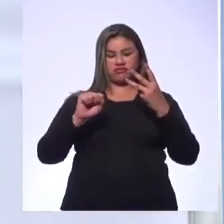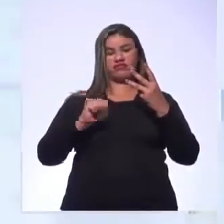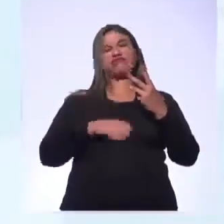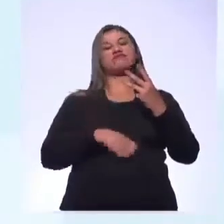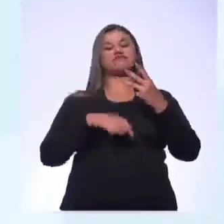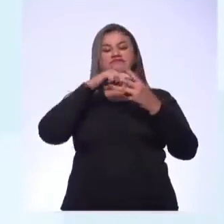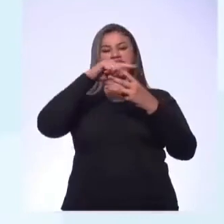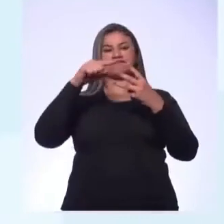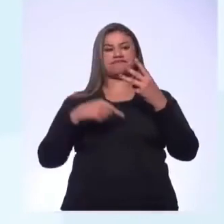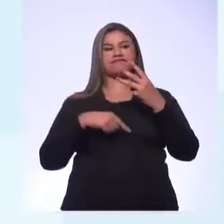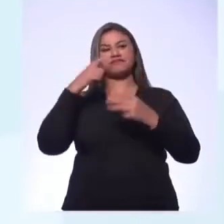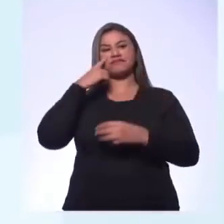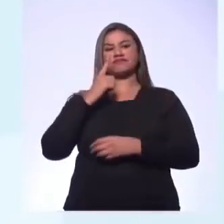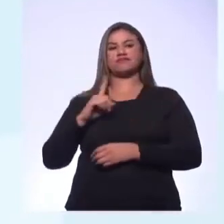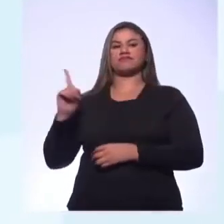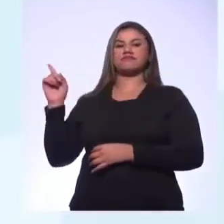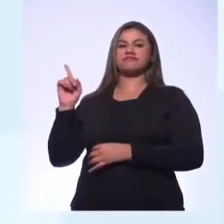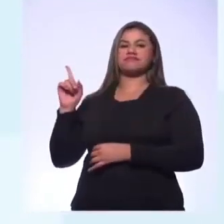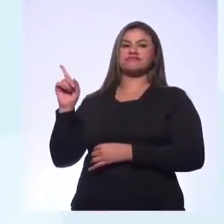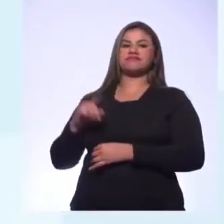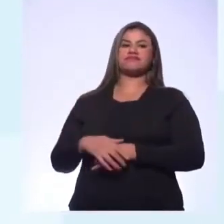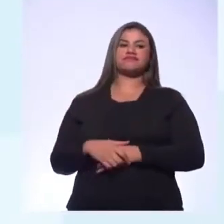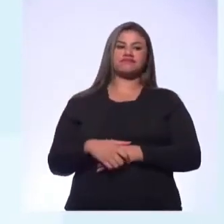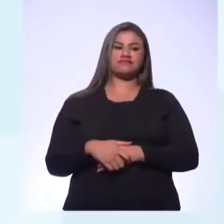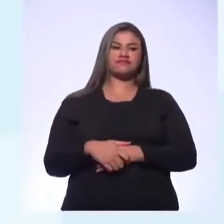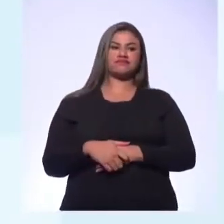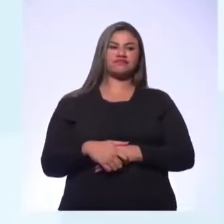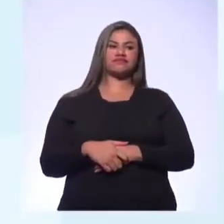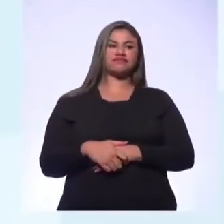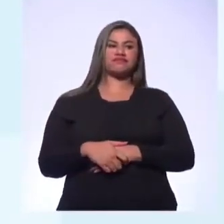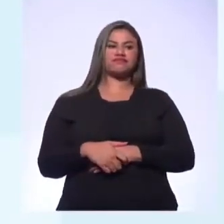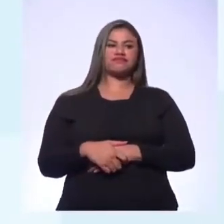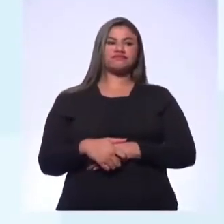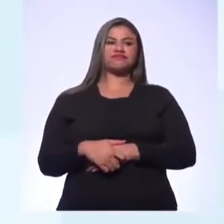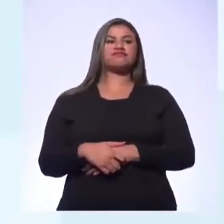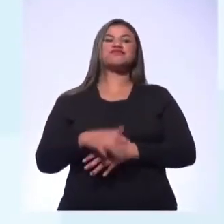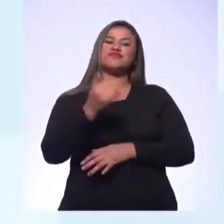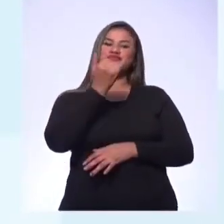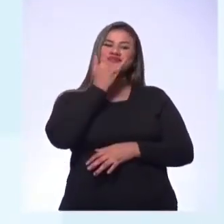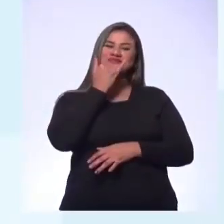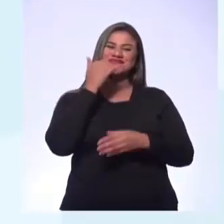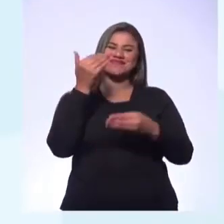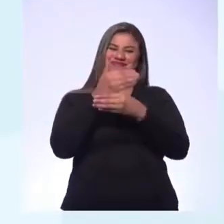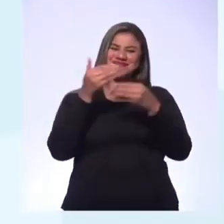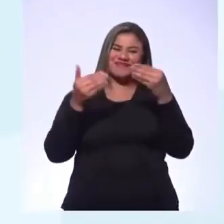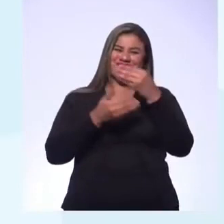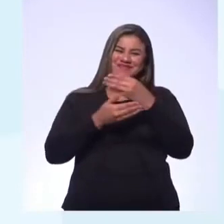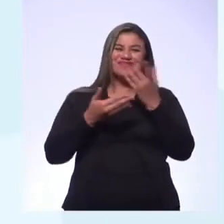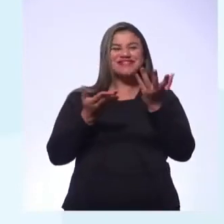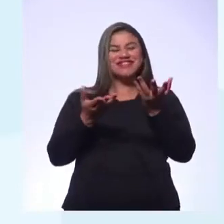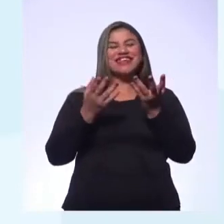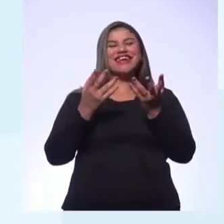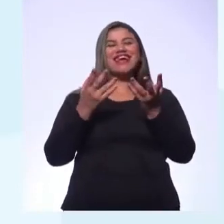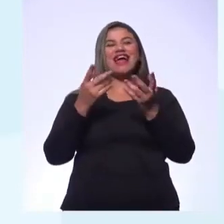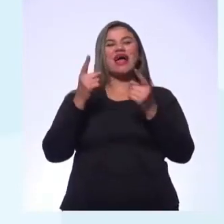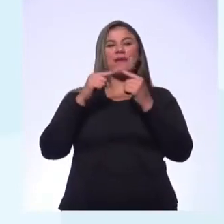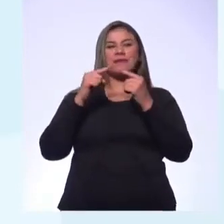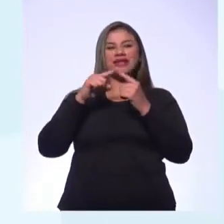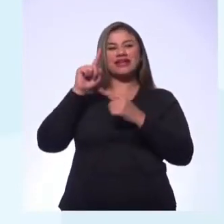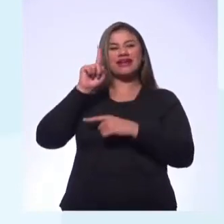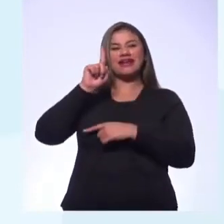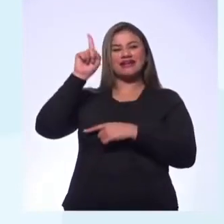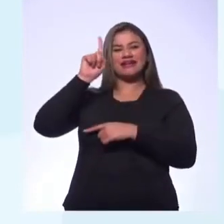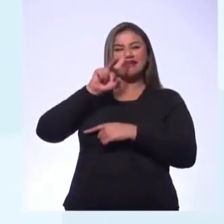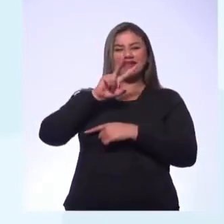o vírus. Ó. Então a primeira coisa que a gente tem que entender... perdão, na verdade era para ser sobre bactéria agora, né? Então ignorem ali que está escrito